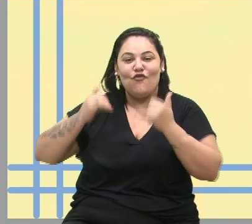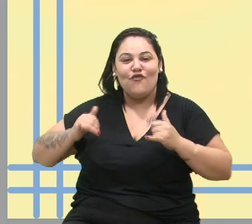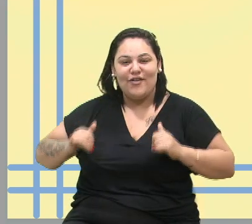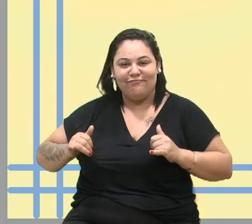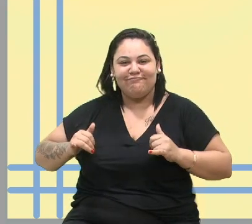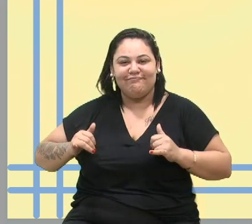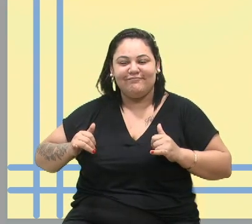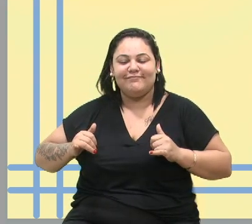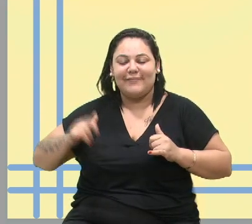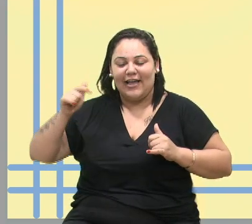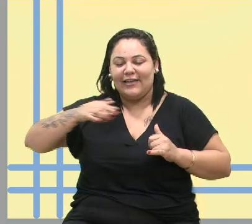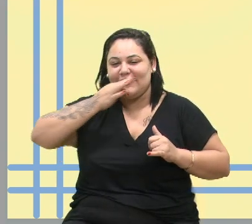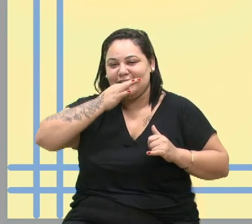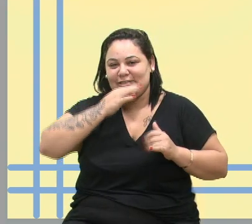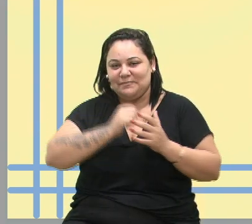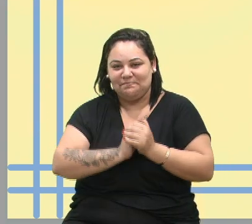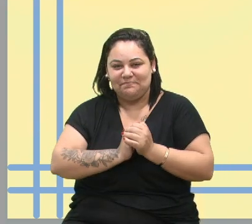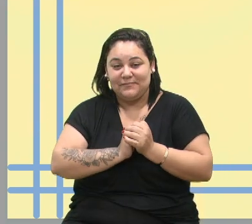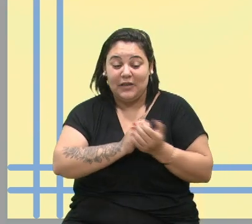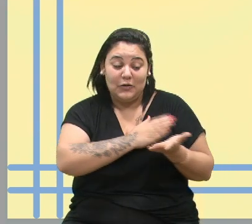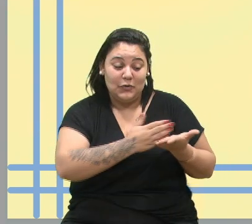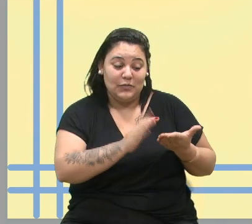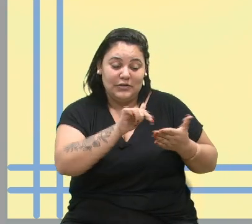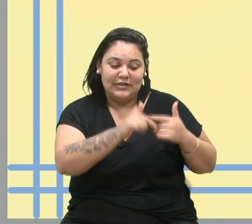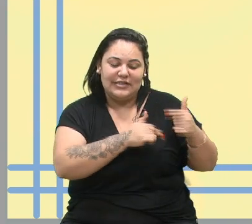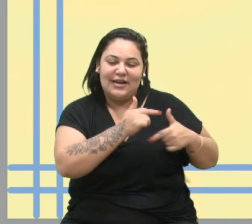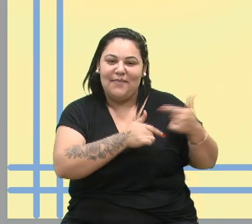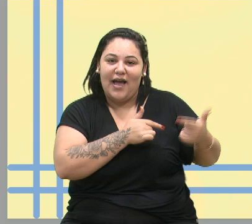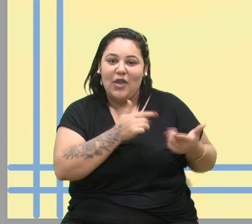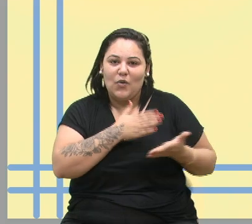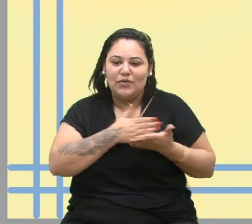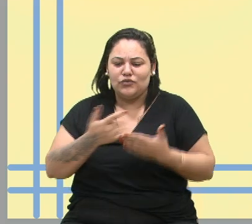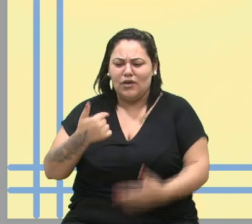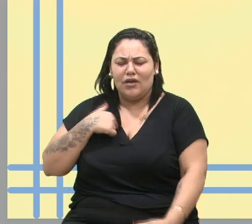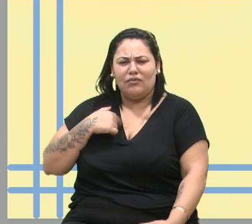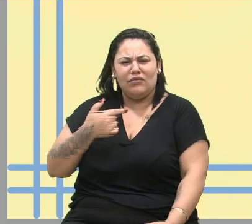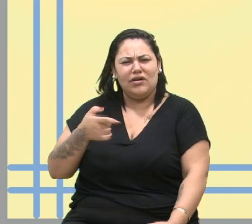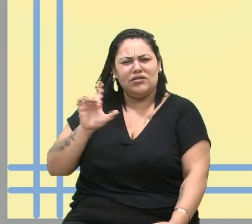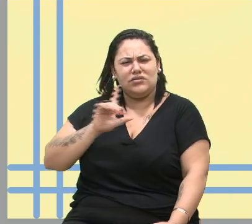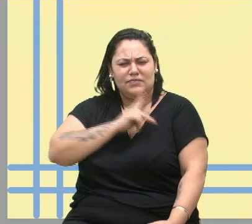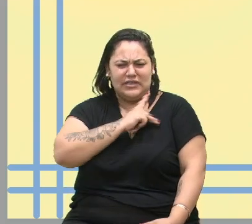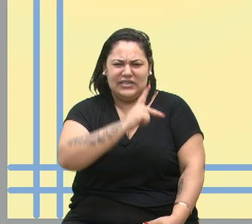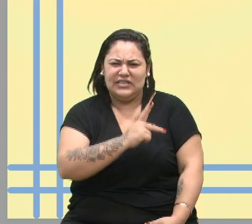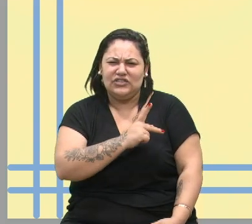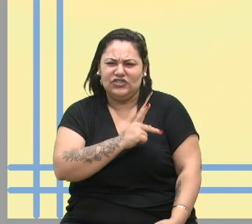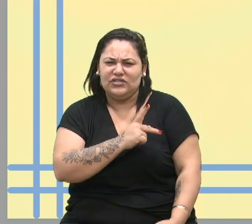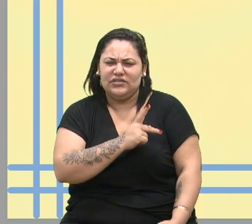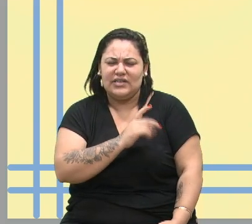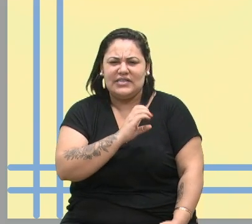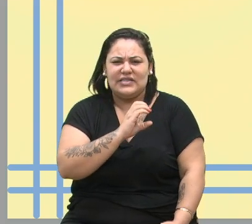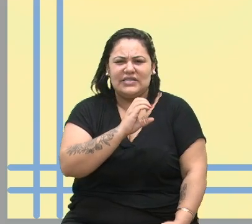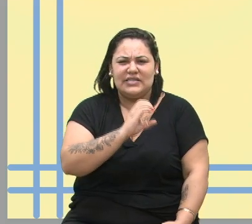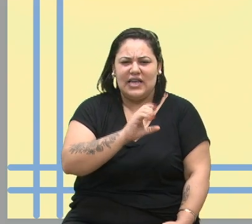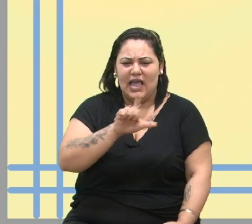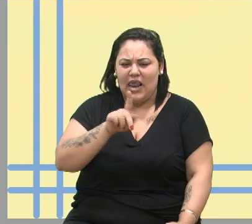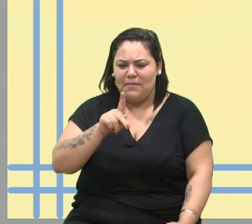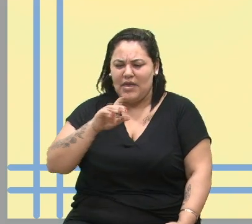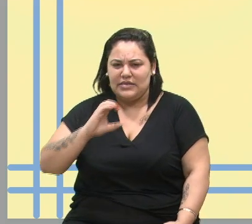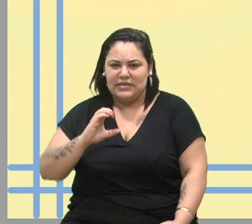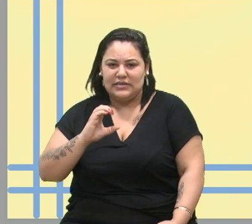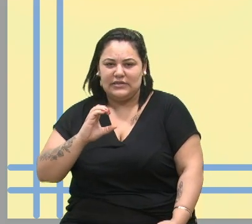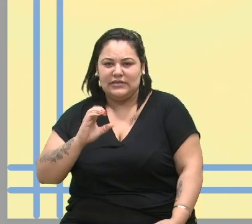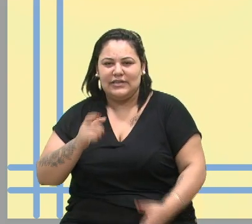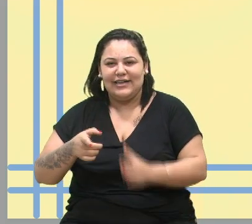cidade. E o início desse trabalho começou quando eu era presidente da CLPC, na oportunidade, meu